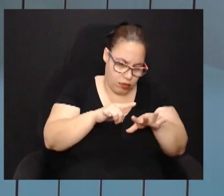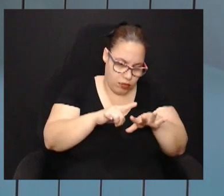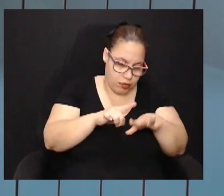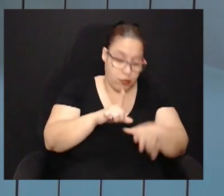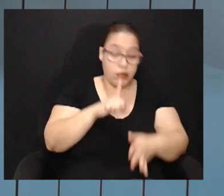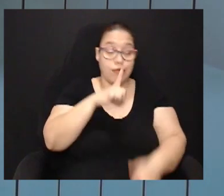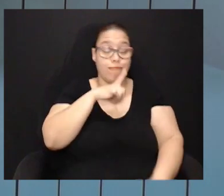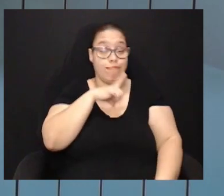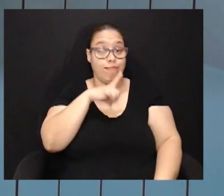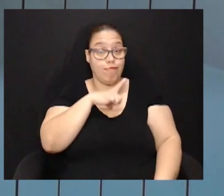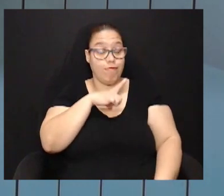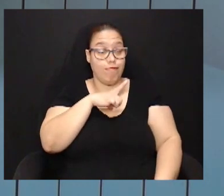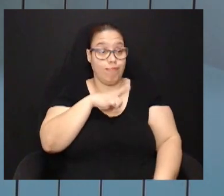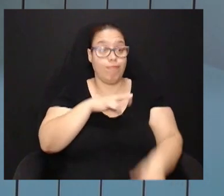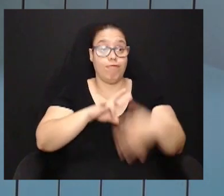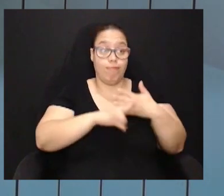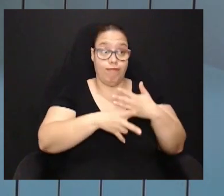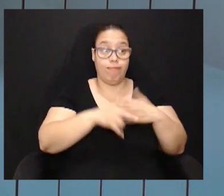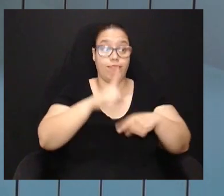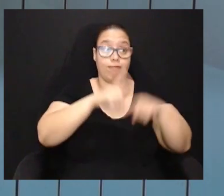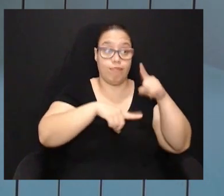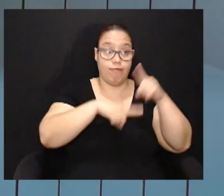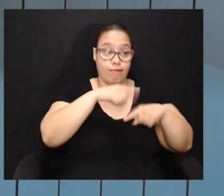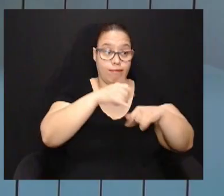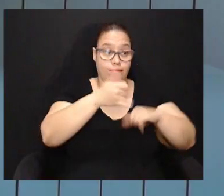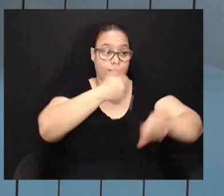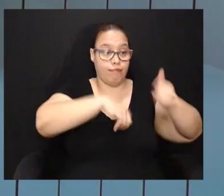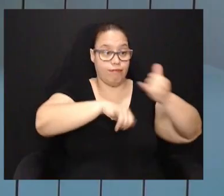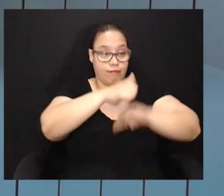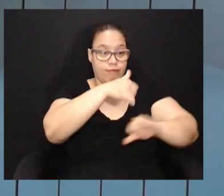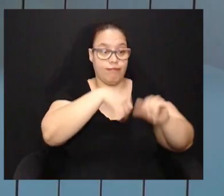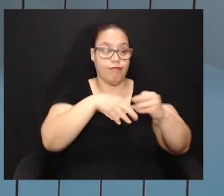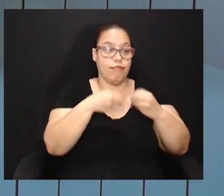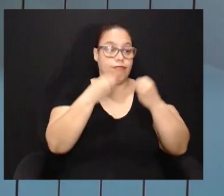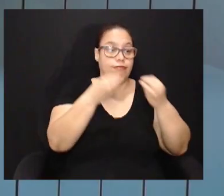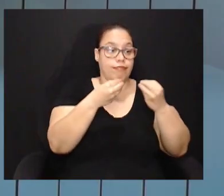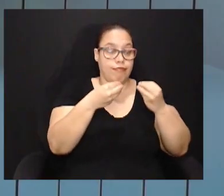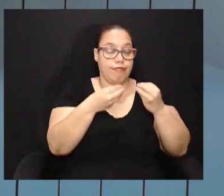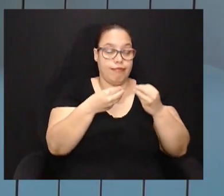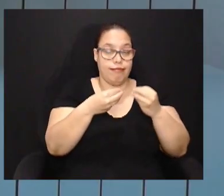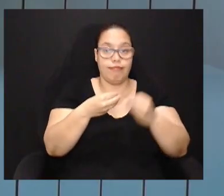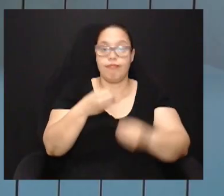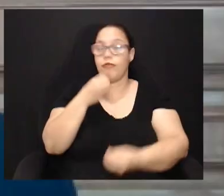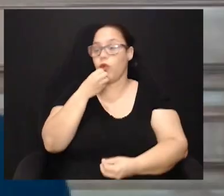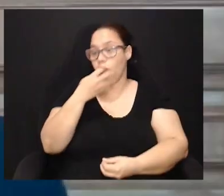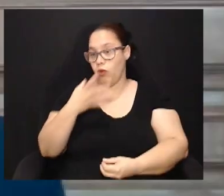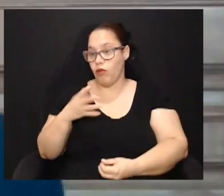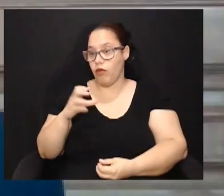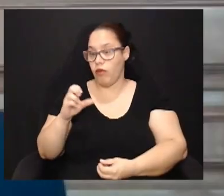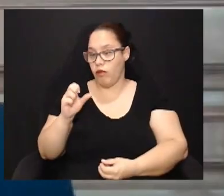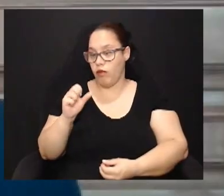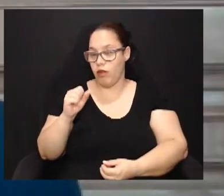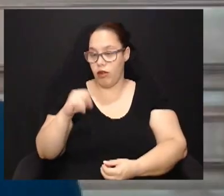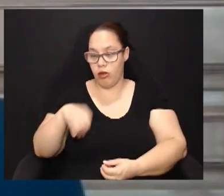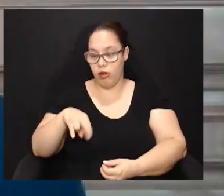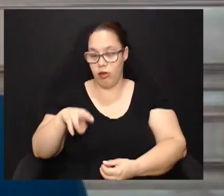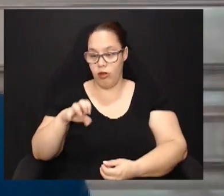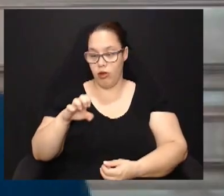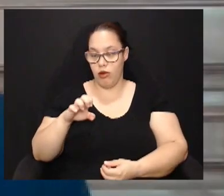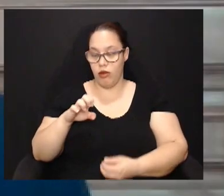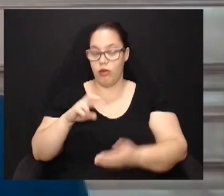que houve um efeito desse produto, dessa substância? Ótimo.